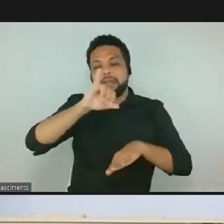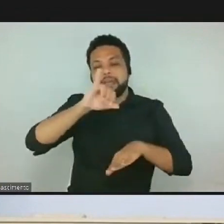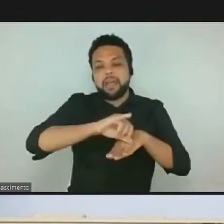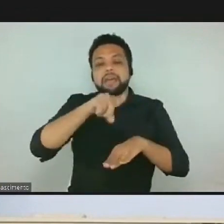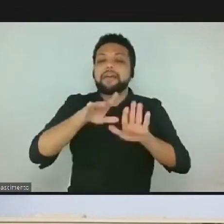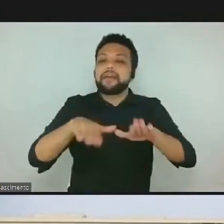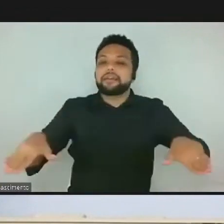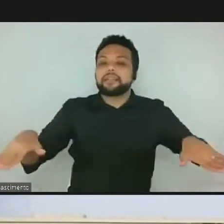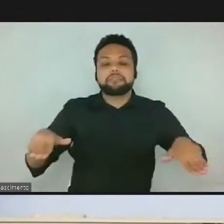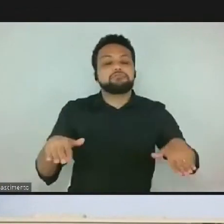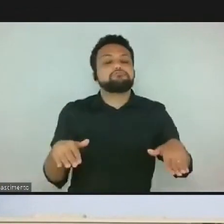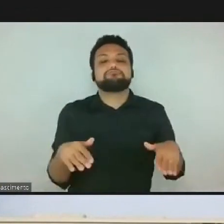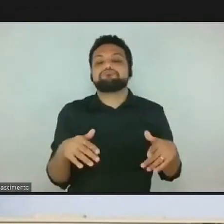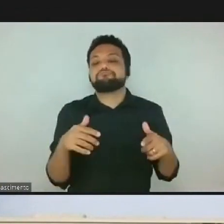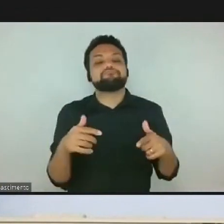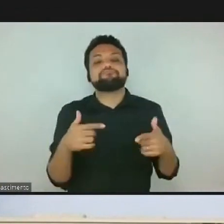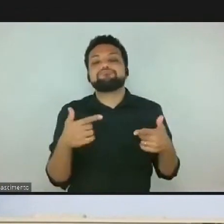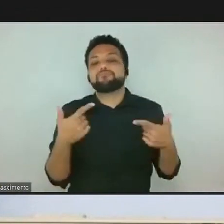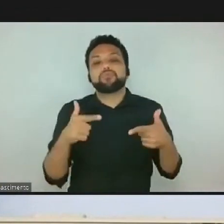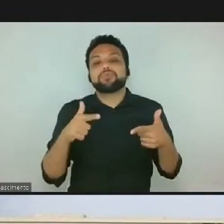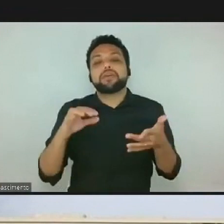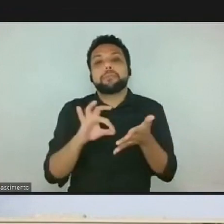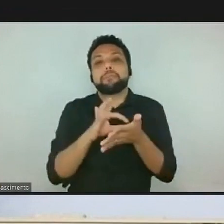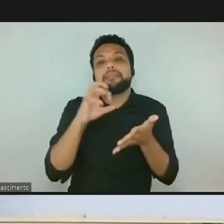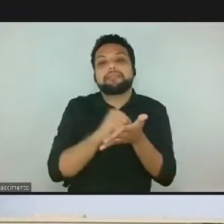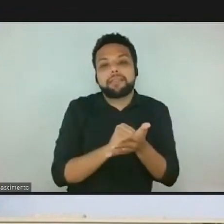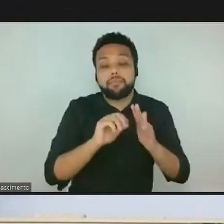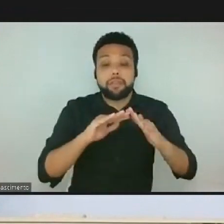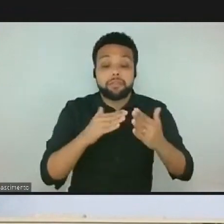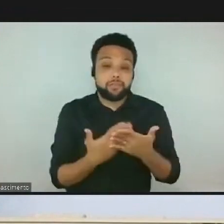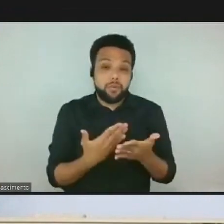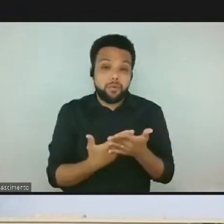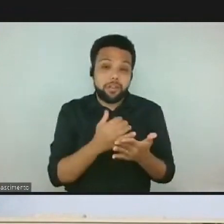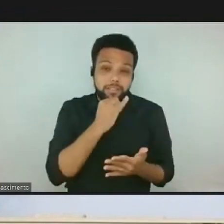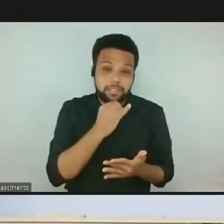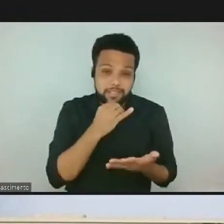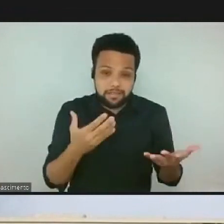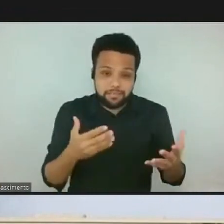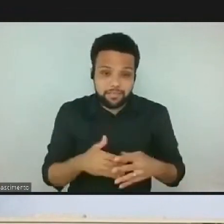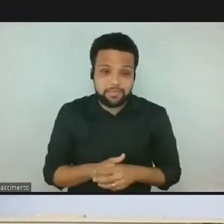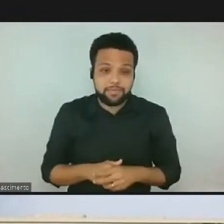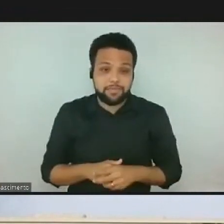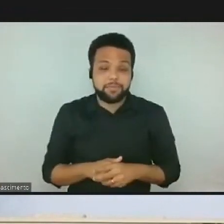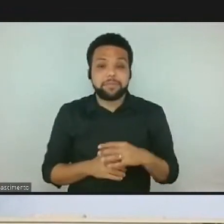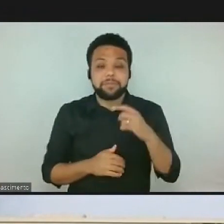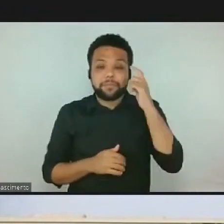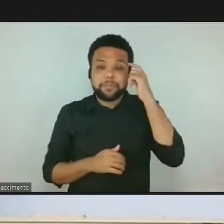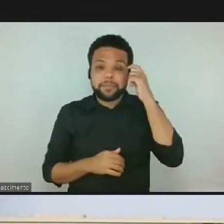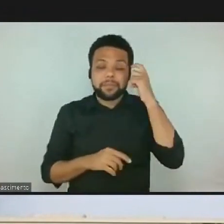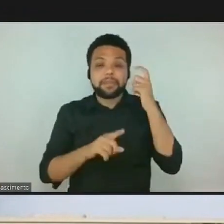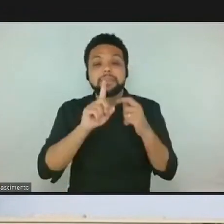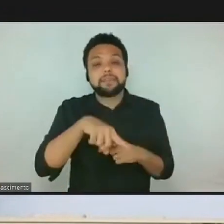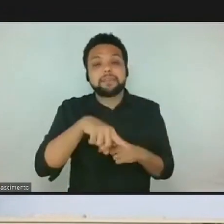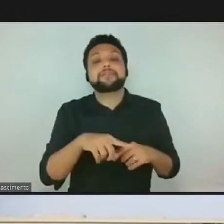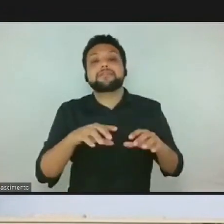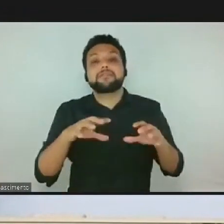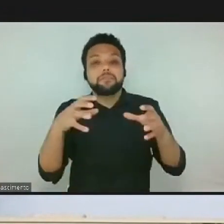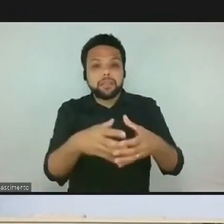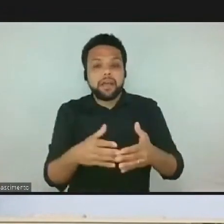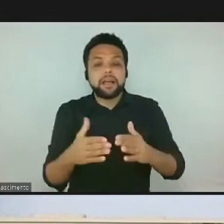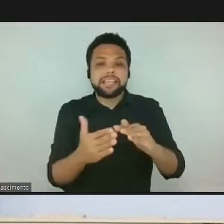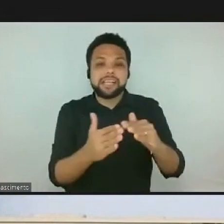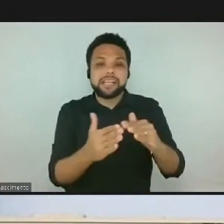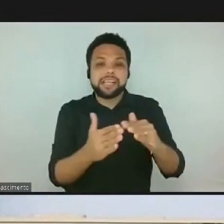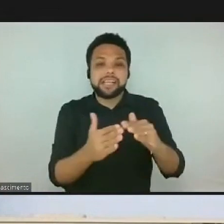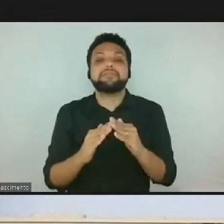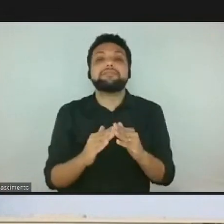que não estão nem matriculadas na escola, né? São comunidades e favelas